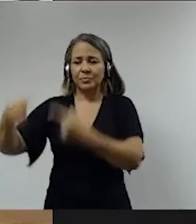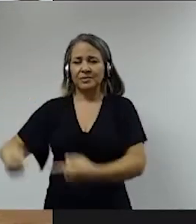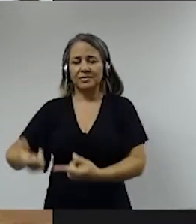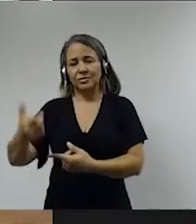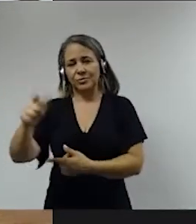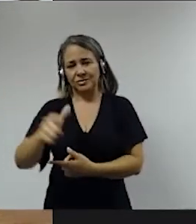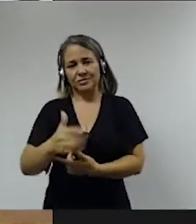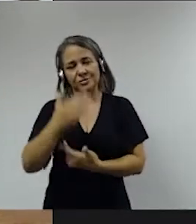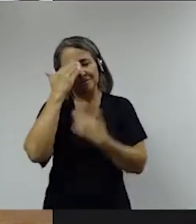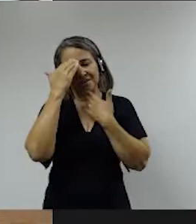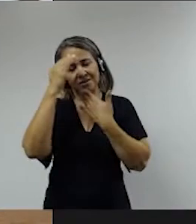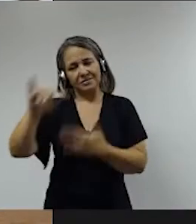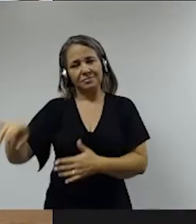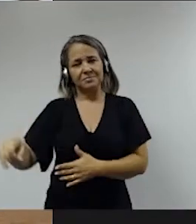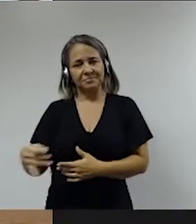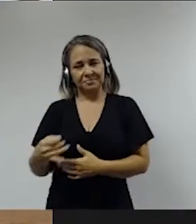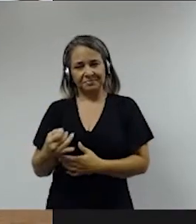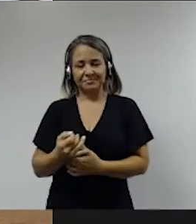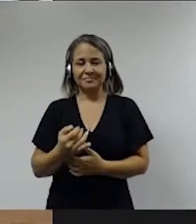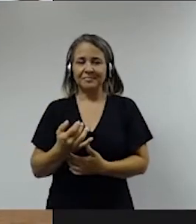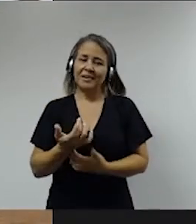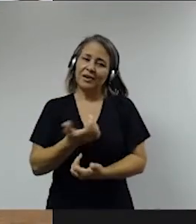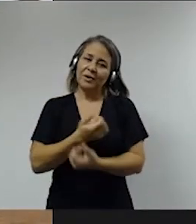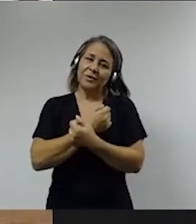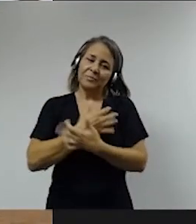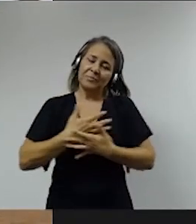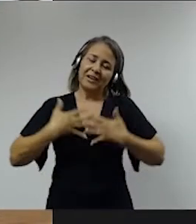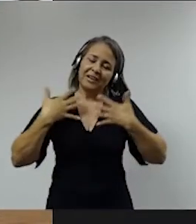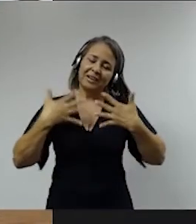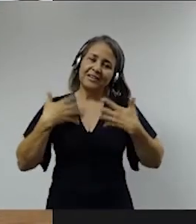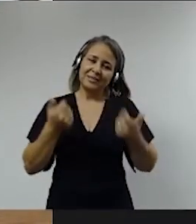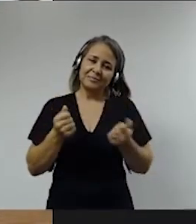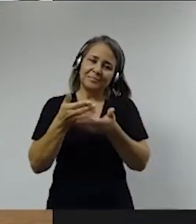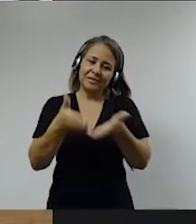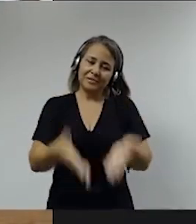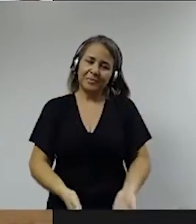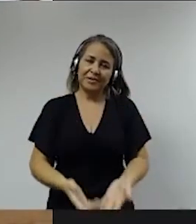Obrigado pela oportunidade, é um prazer para mim estar aqui participando desse evento.